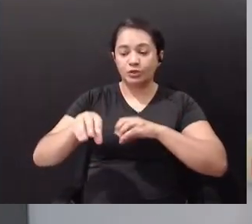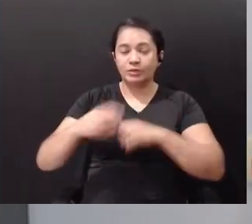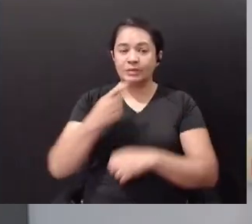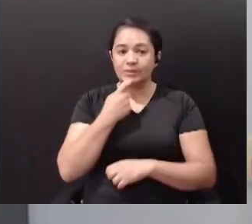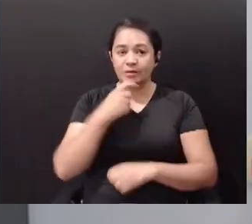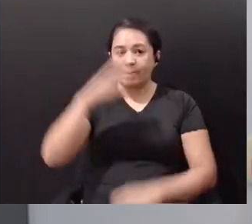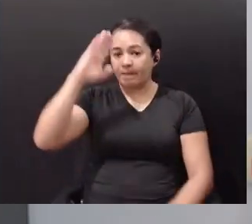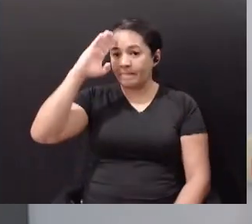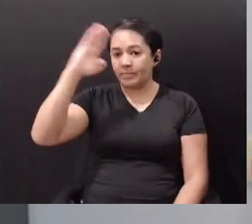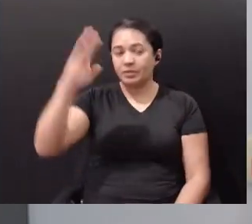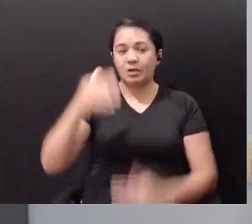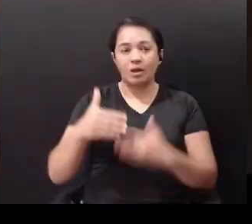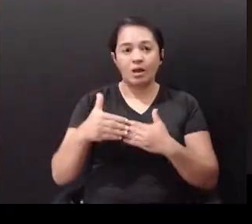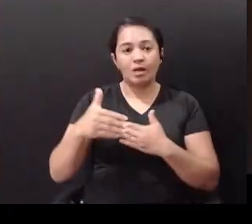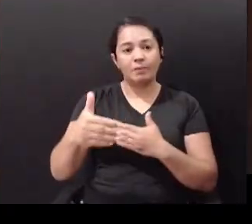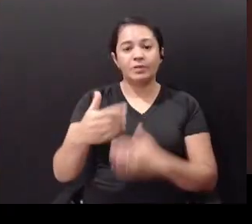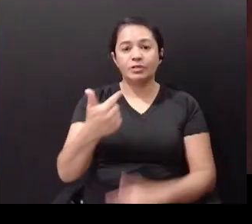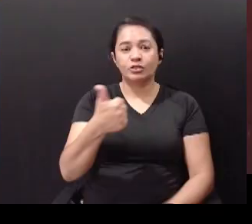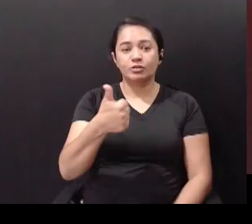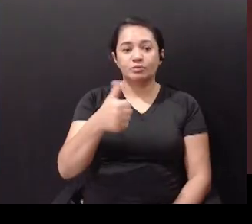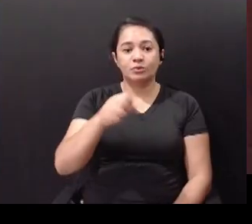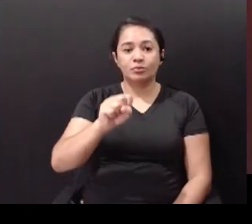de 1850.